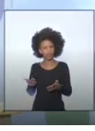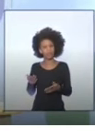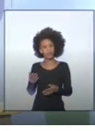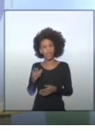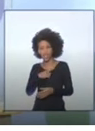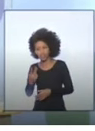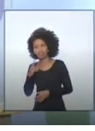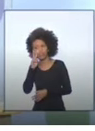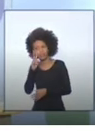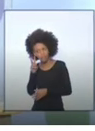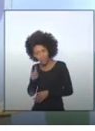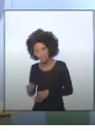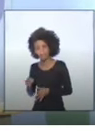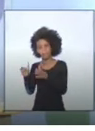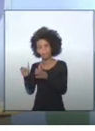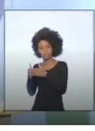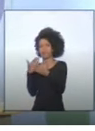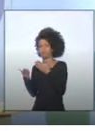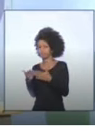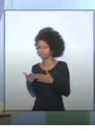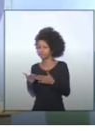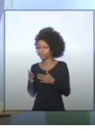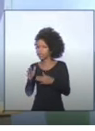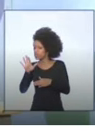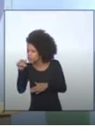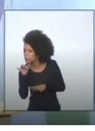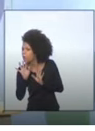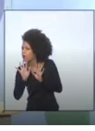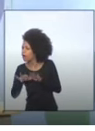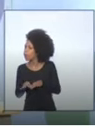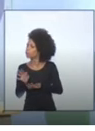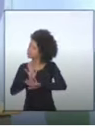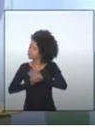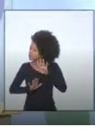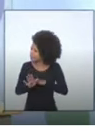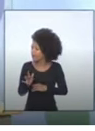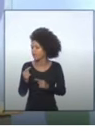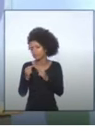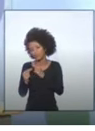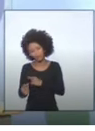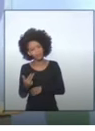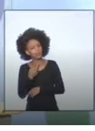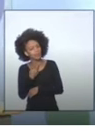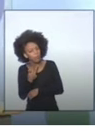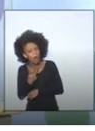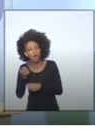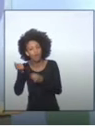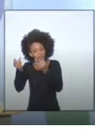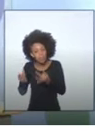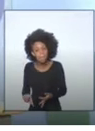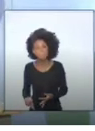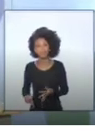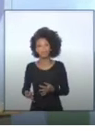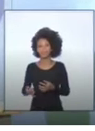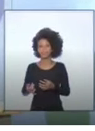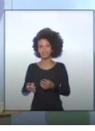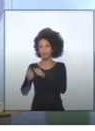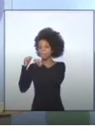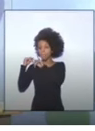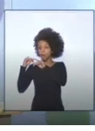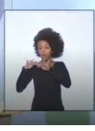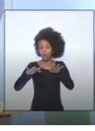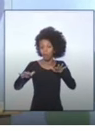aqui na nossa aula, converse com o colega. Seja um multiplicador dessa ideia, né? É possível a gente ter um ambiente